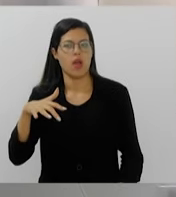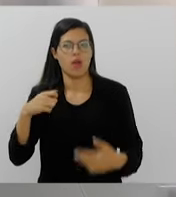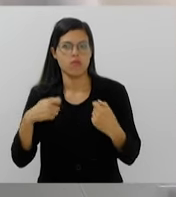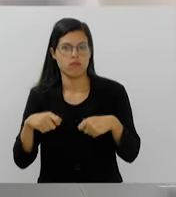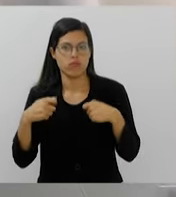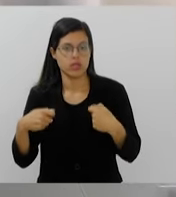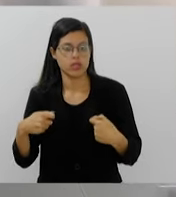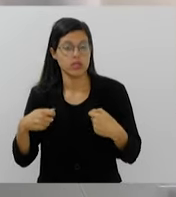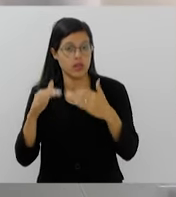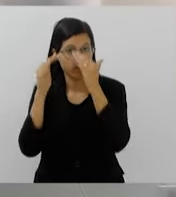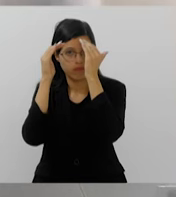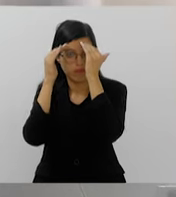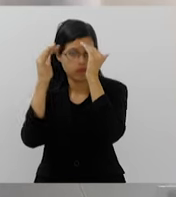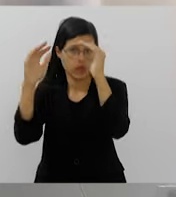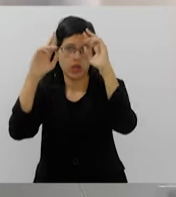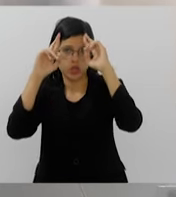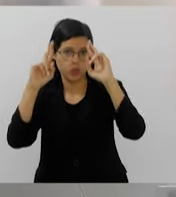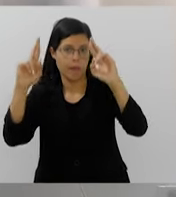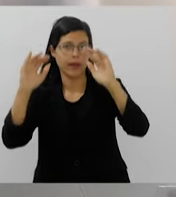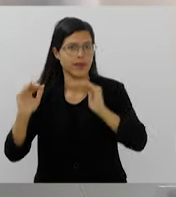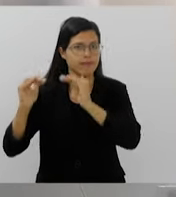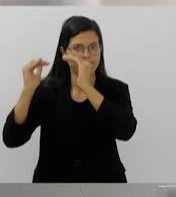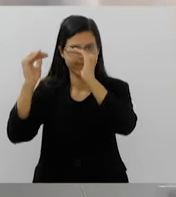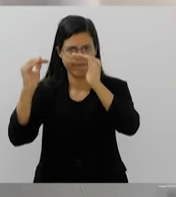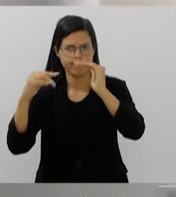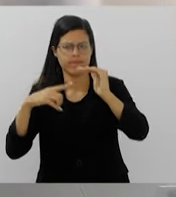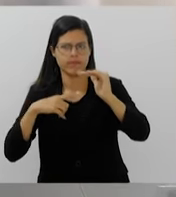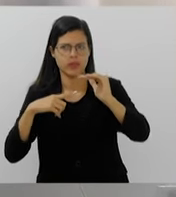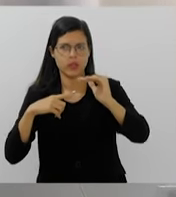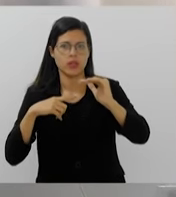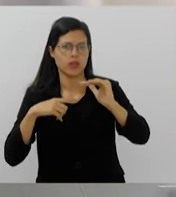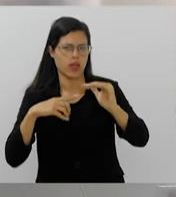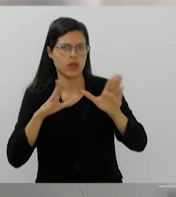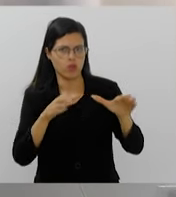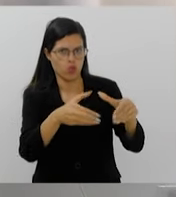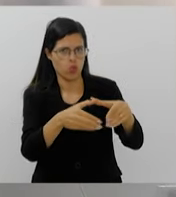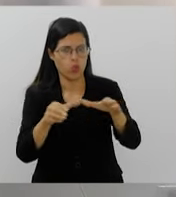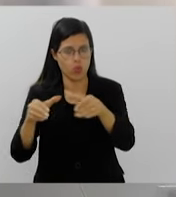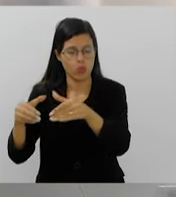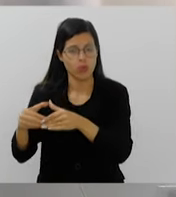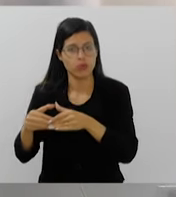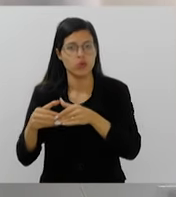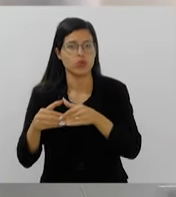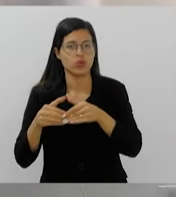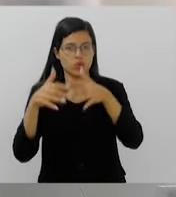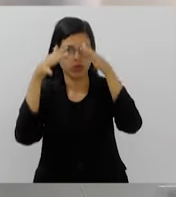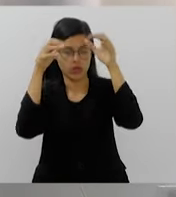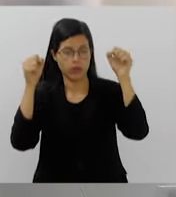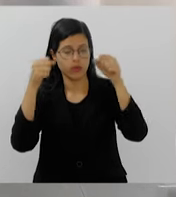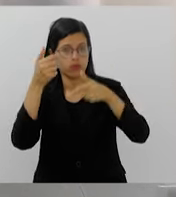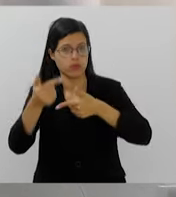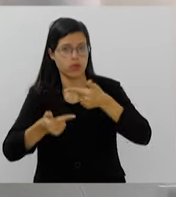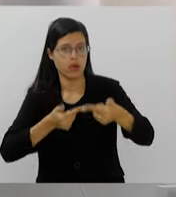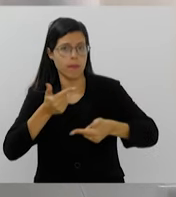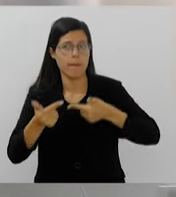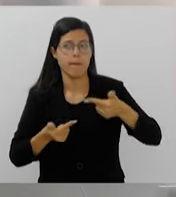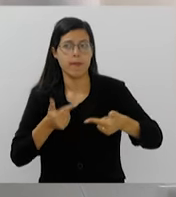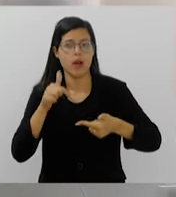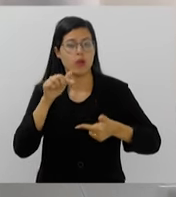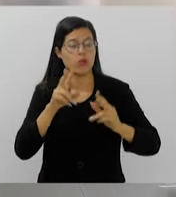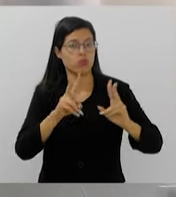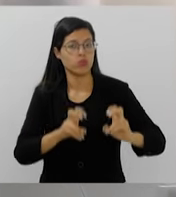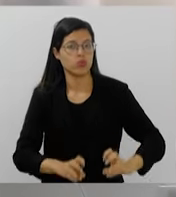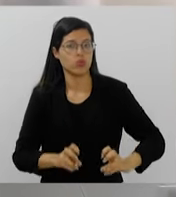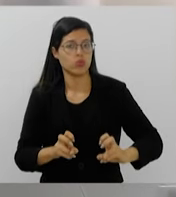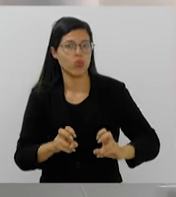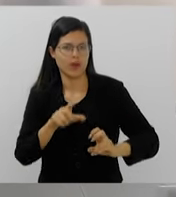corte. Existe lá um conjunto de câmaras no Tribunal Regional do Trabalho, exclusivamente para os dissídios coletivos e para